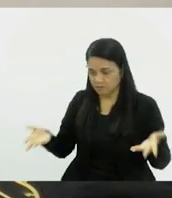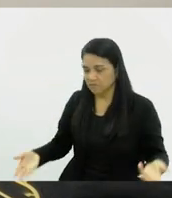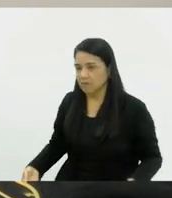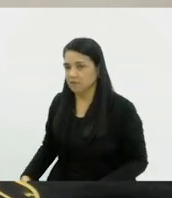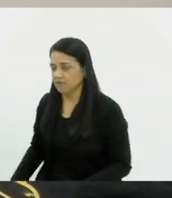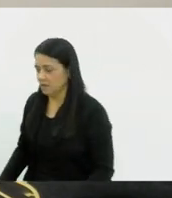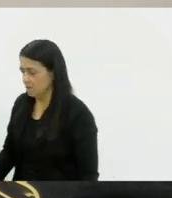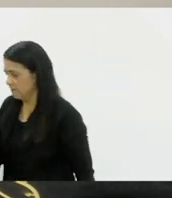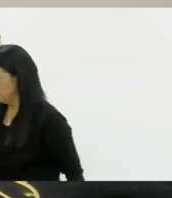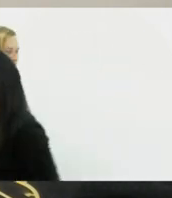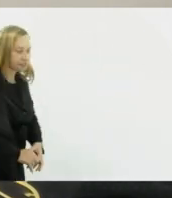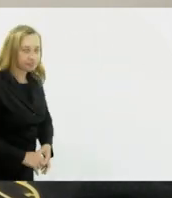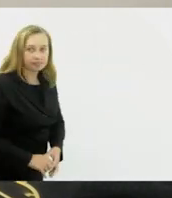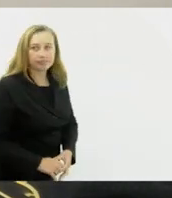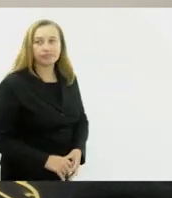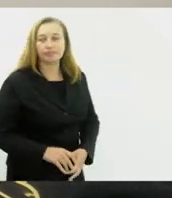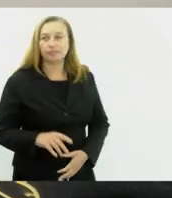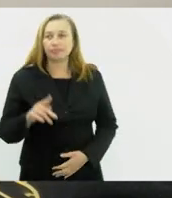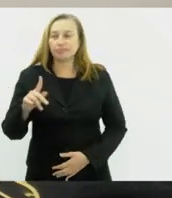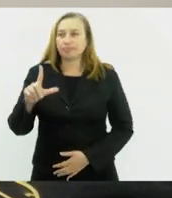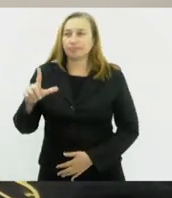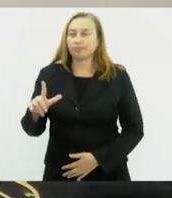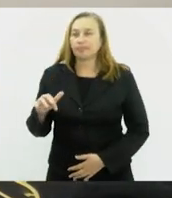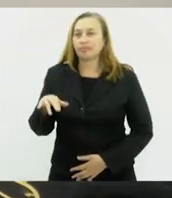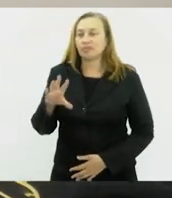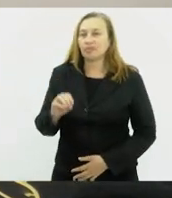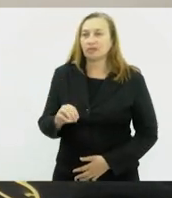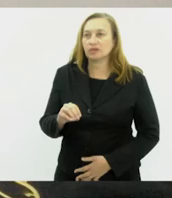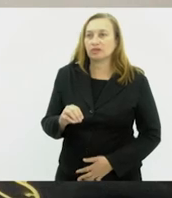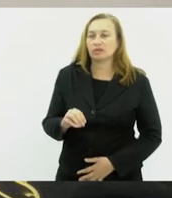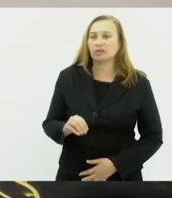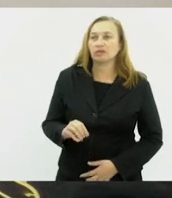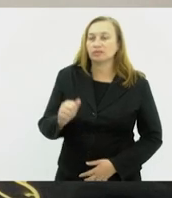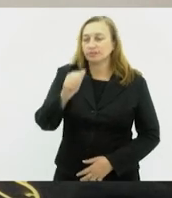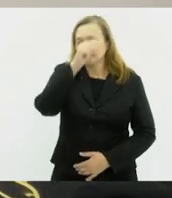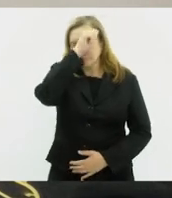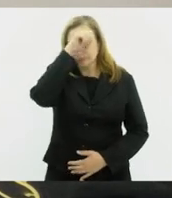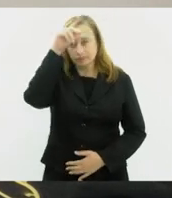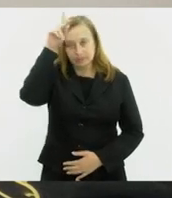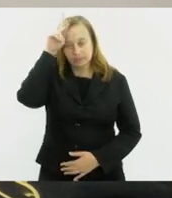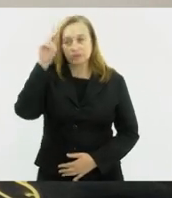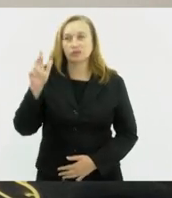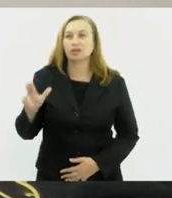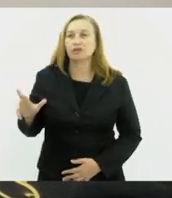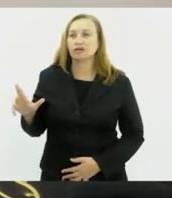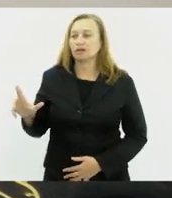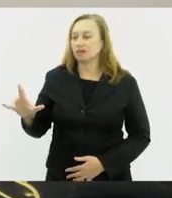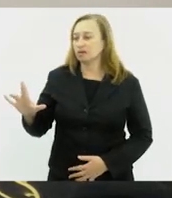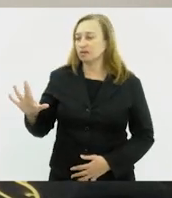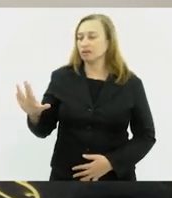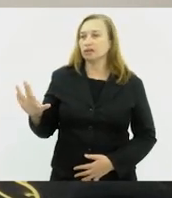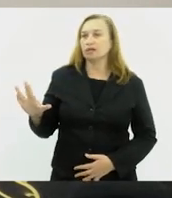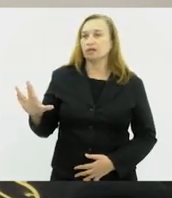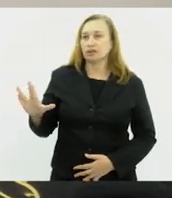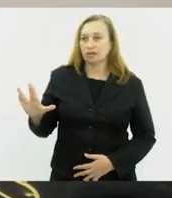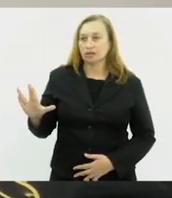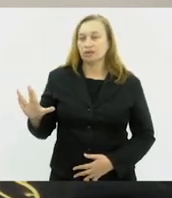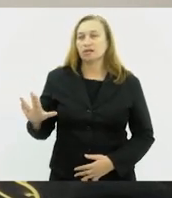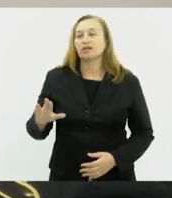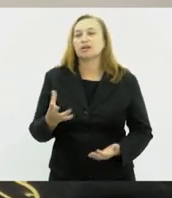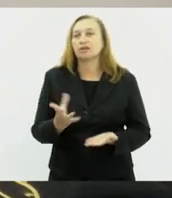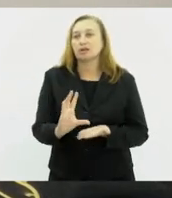PL para criar o Fundo Municipal de acesso a cannabis que a gente para poder ter ver para pro SUS né do município poder